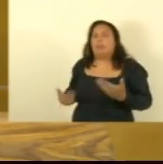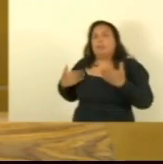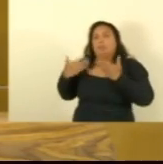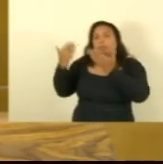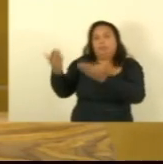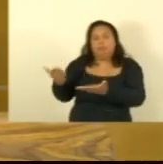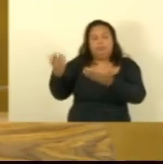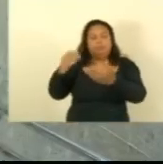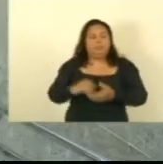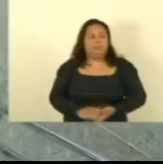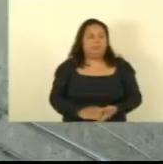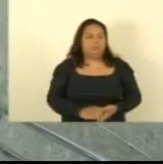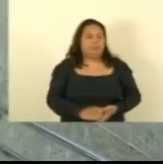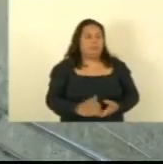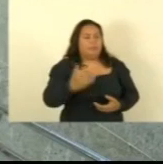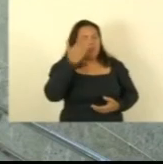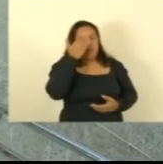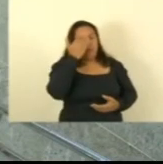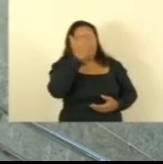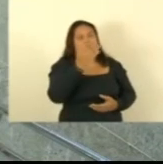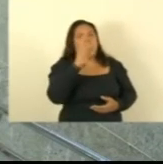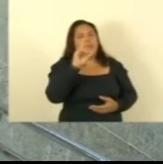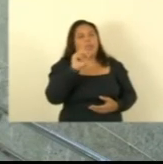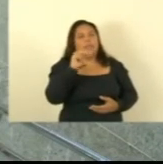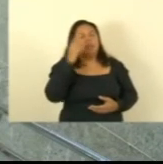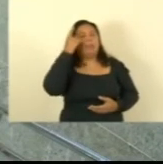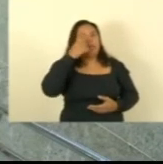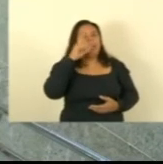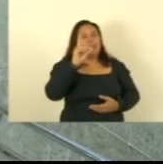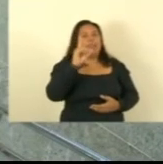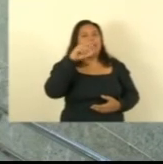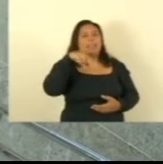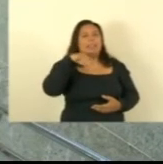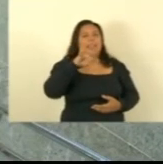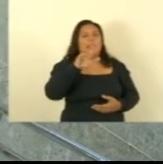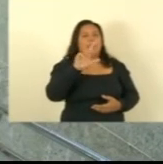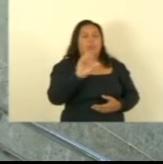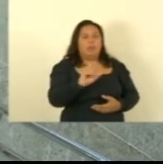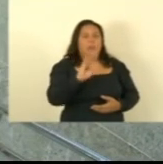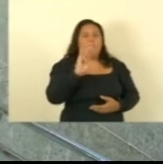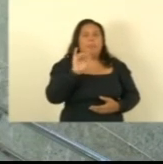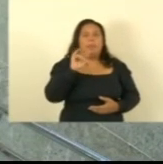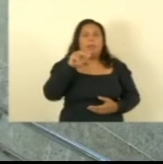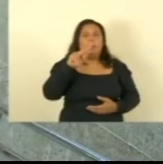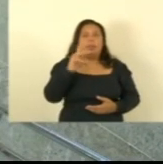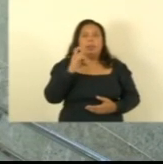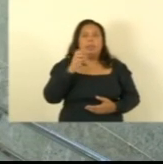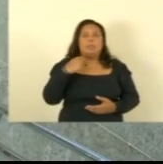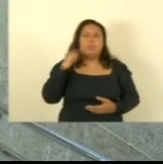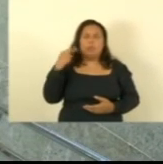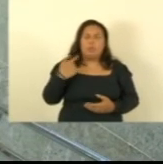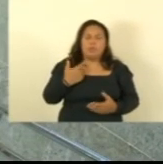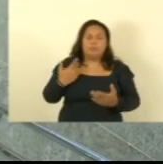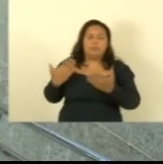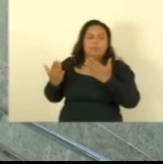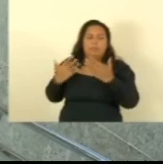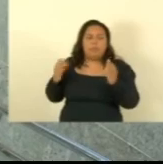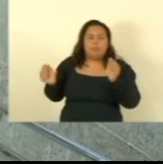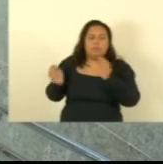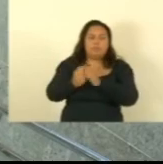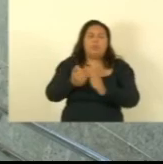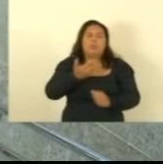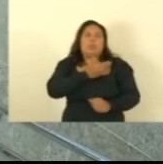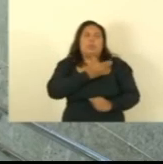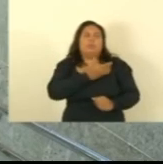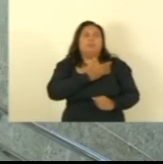Excelência. Obrigado, deputado Danilo Baense. Deputado Danilo Baense, nós nos encontramos aqui na galeria com os alunos